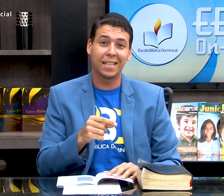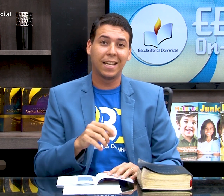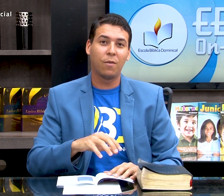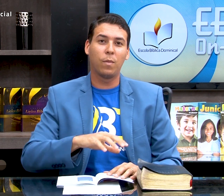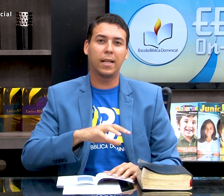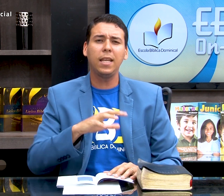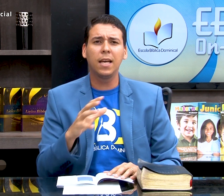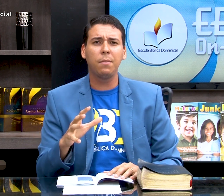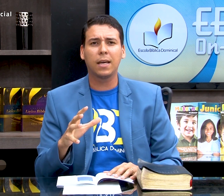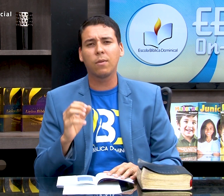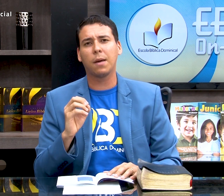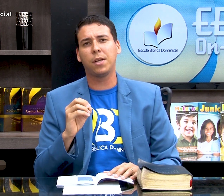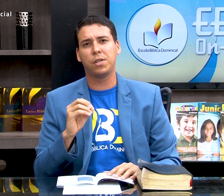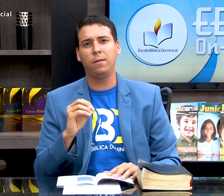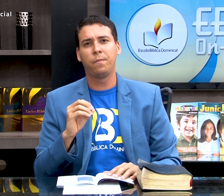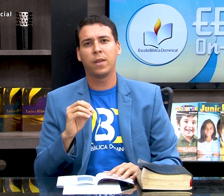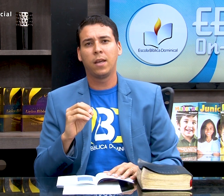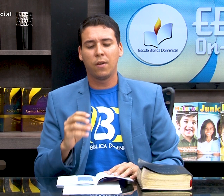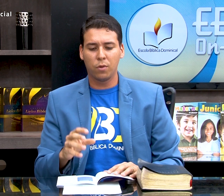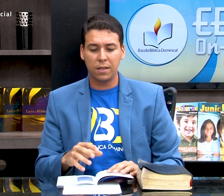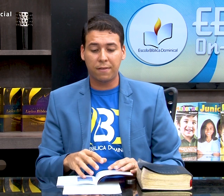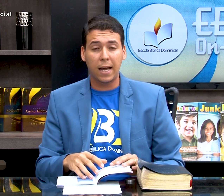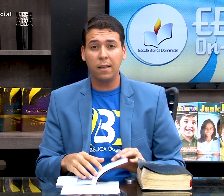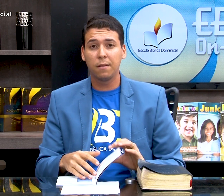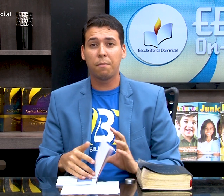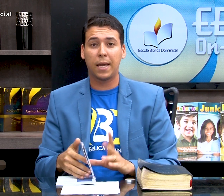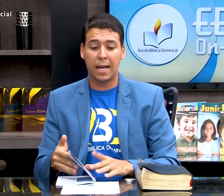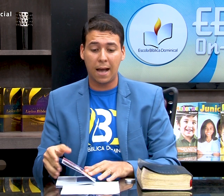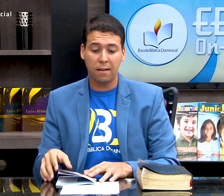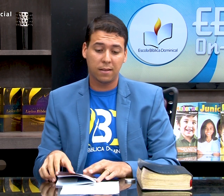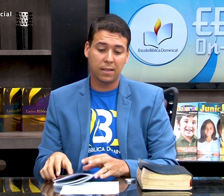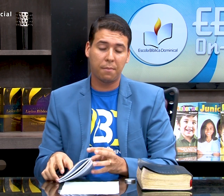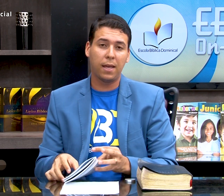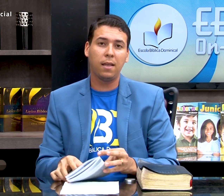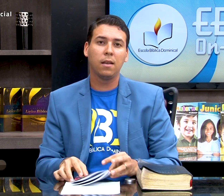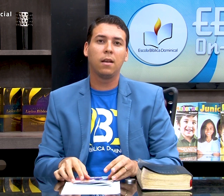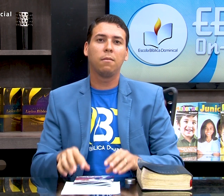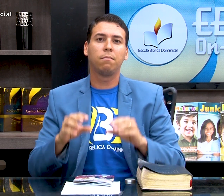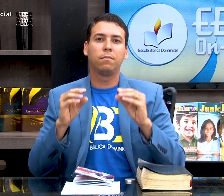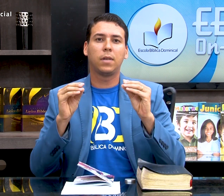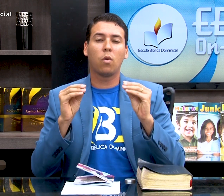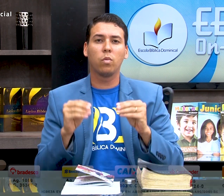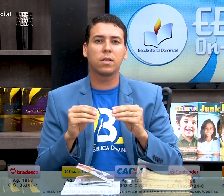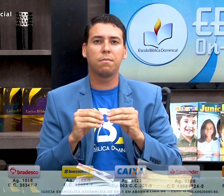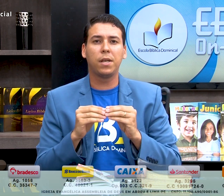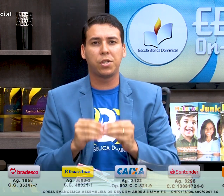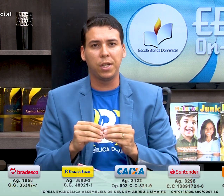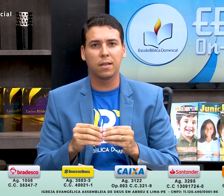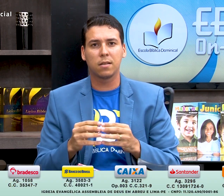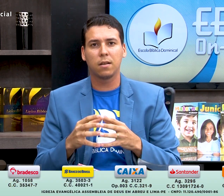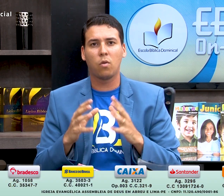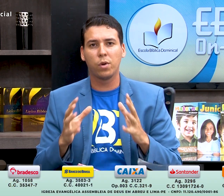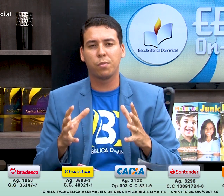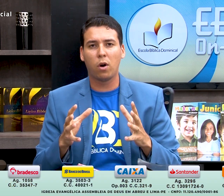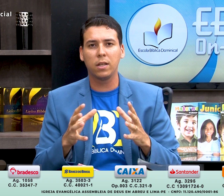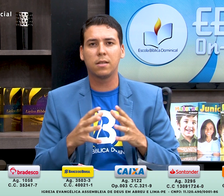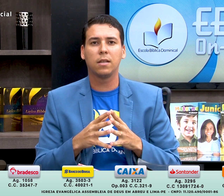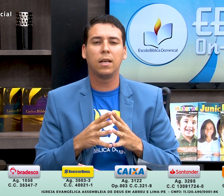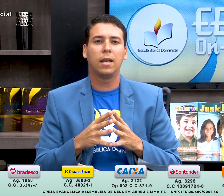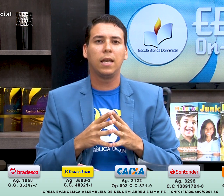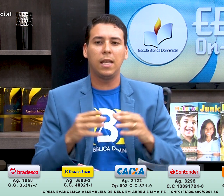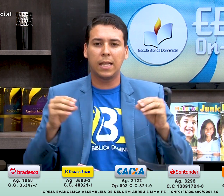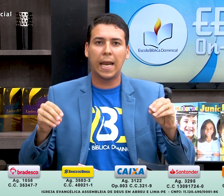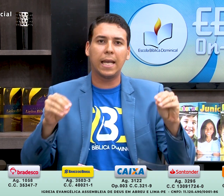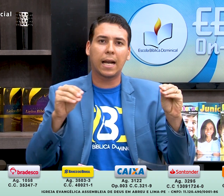fazer antes uma dinâmica um quebra-gelo você vai pegar tá bem algumas bexigas algumas